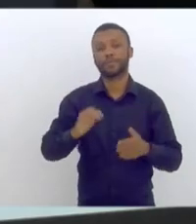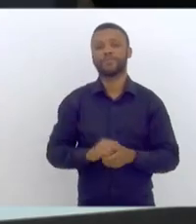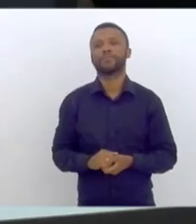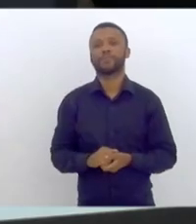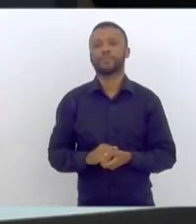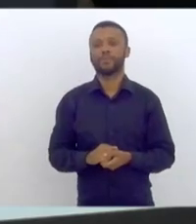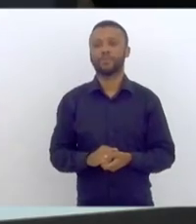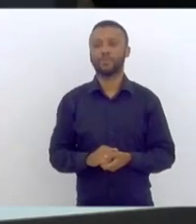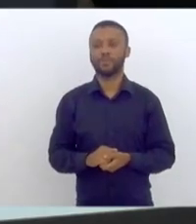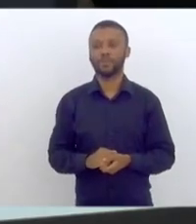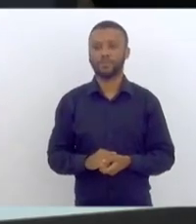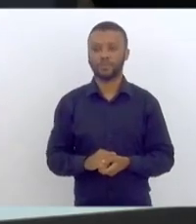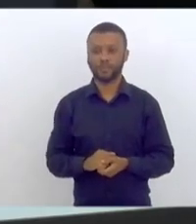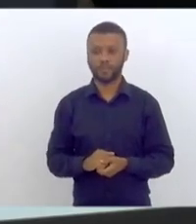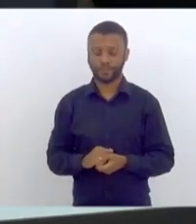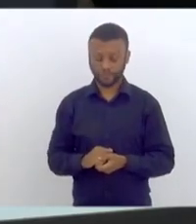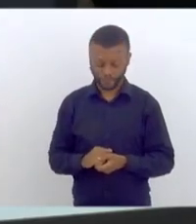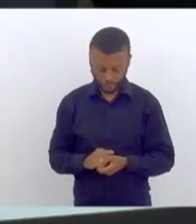pequenos empresários